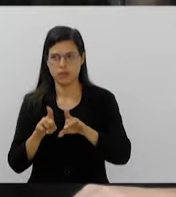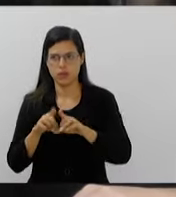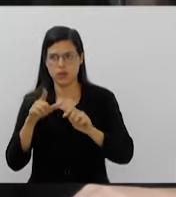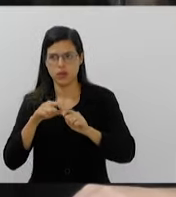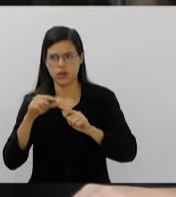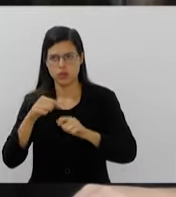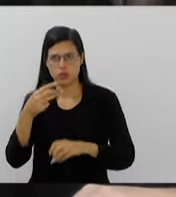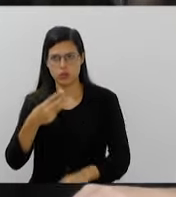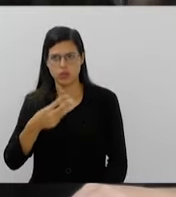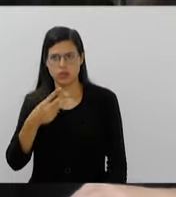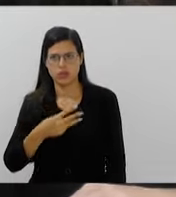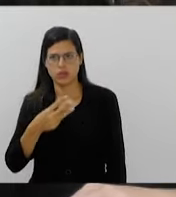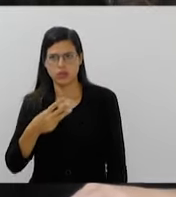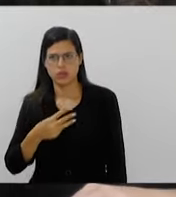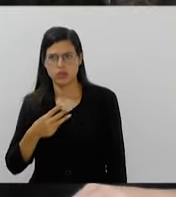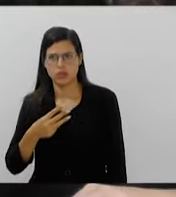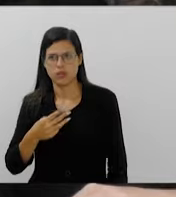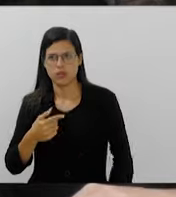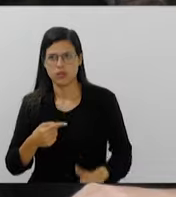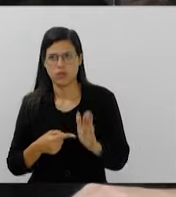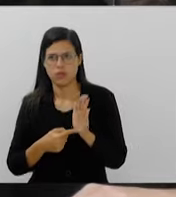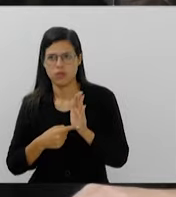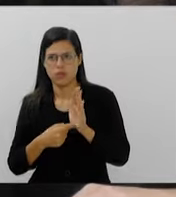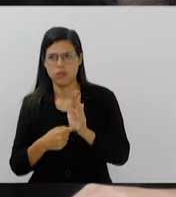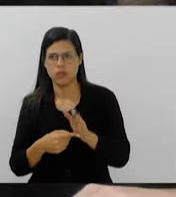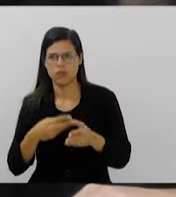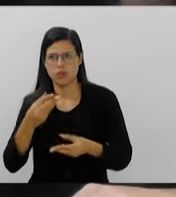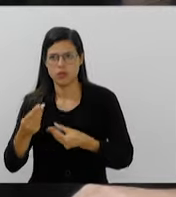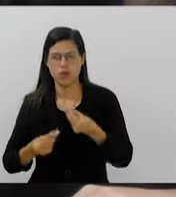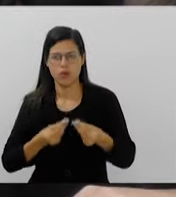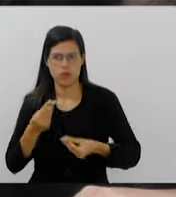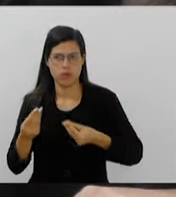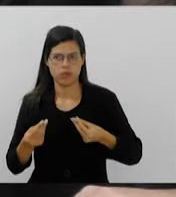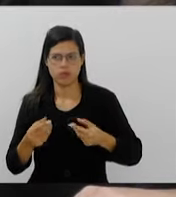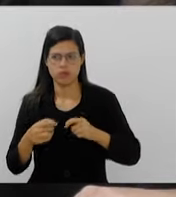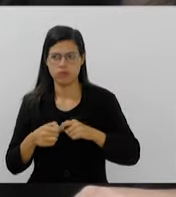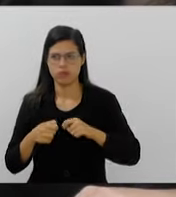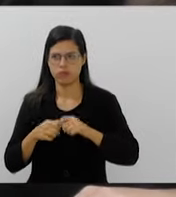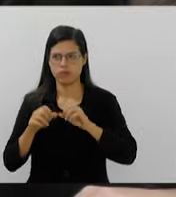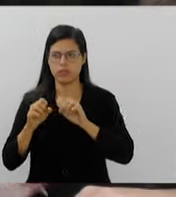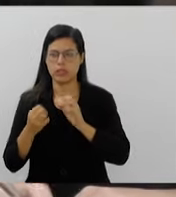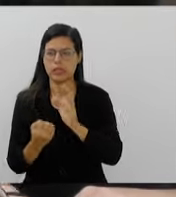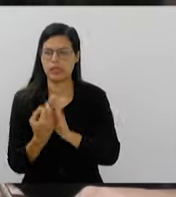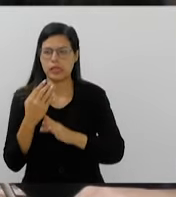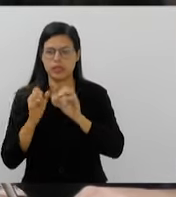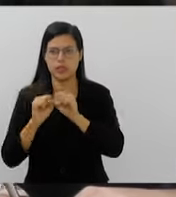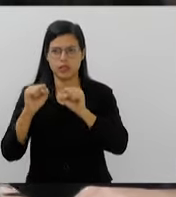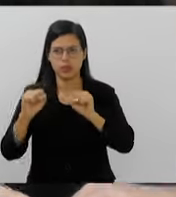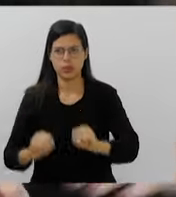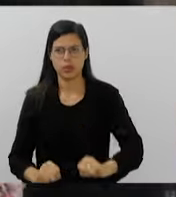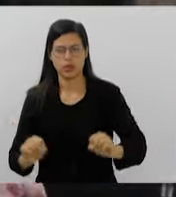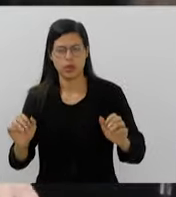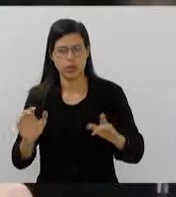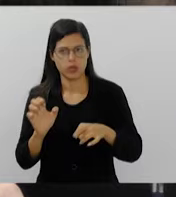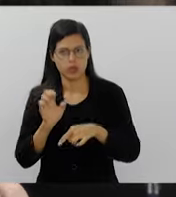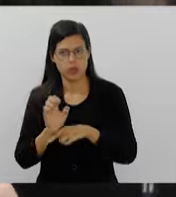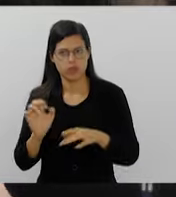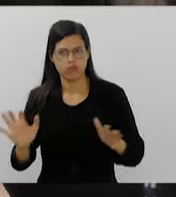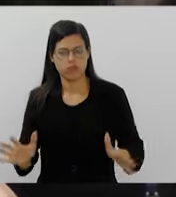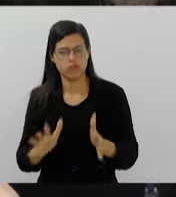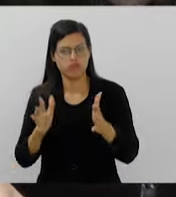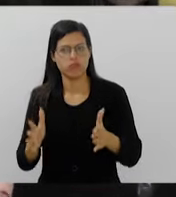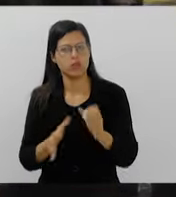artigo 3º, ainda mostra como será composto esse Sistema Estadual de Promoção à Segurança do